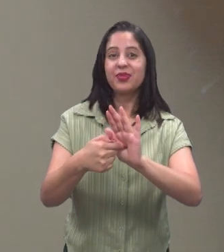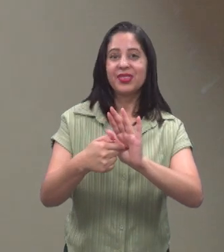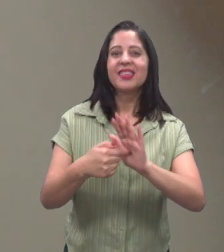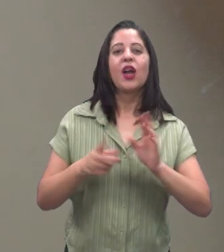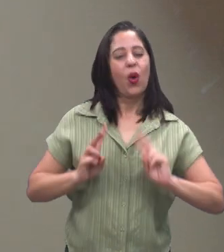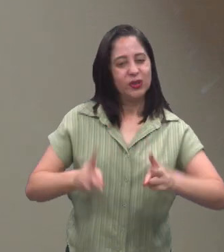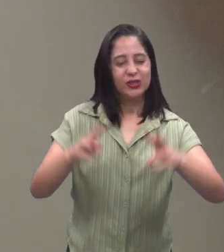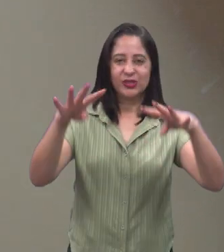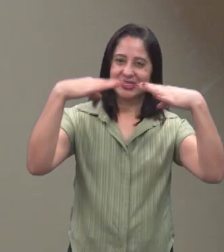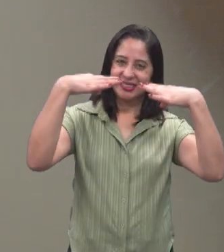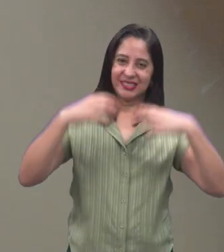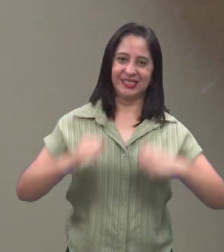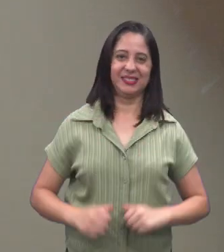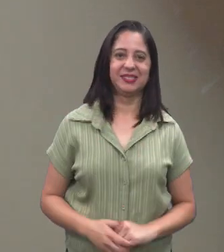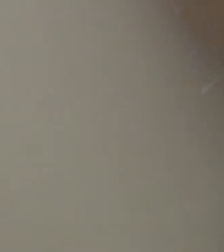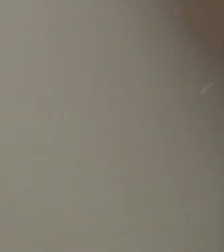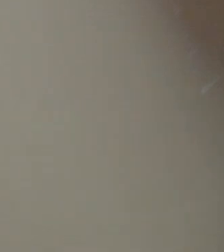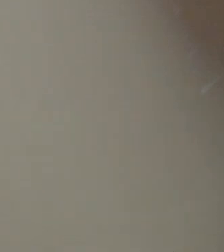já voltamos.